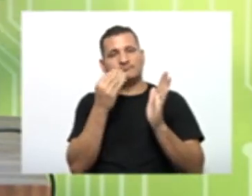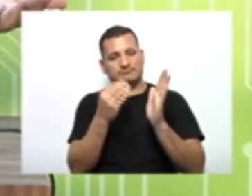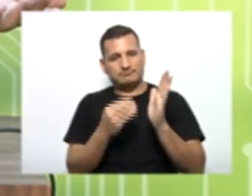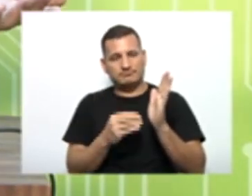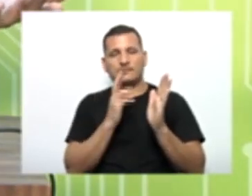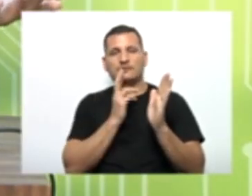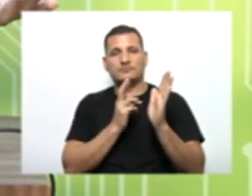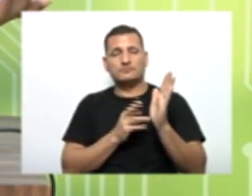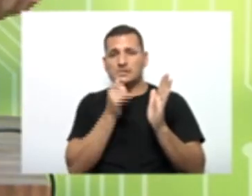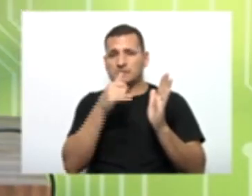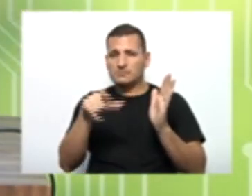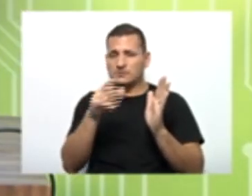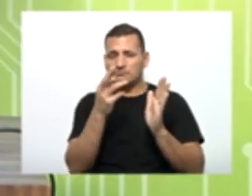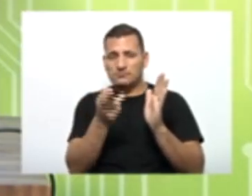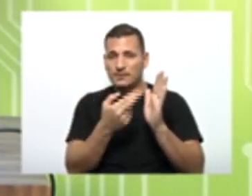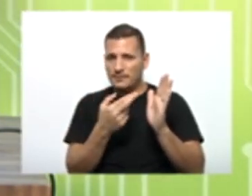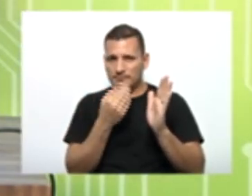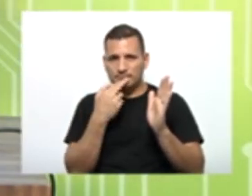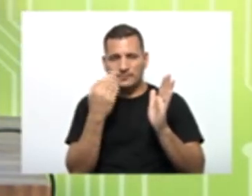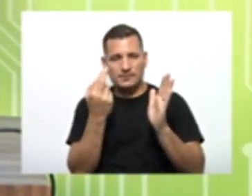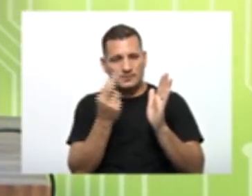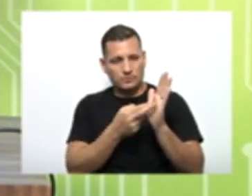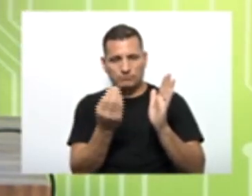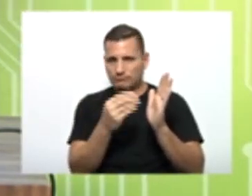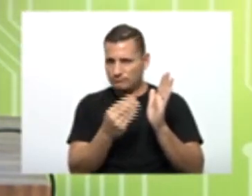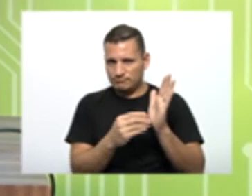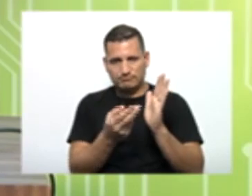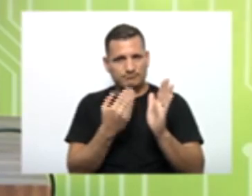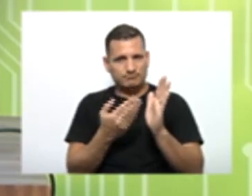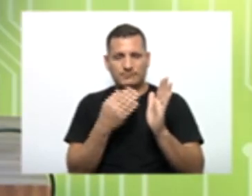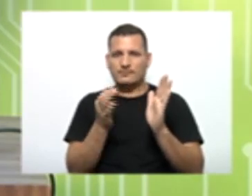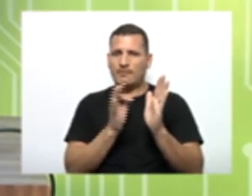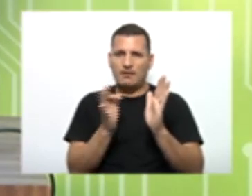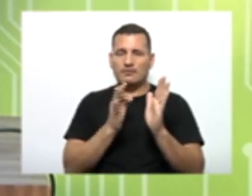dentro daquilo que vocês compreenderam para a aula. Até daqui a pouco.